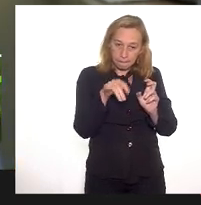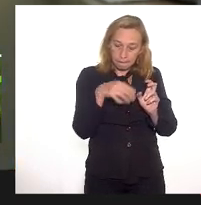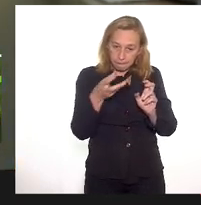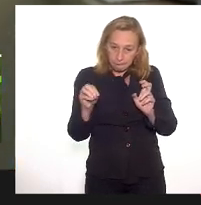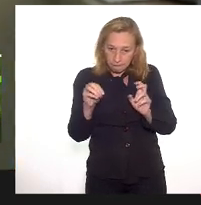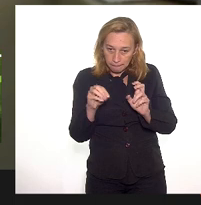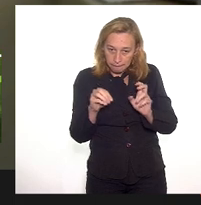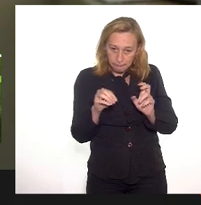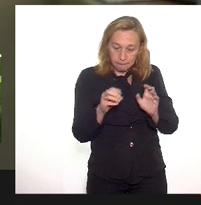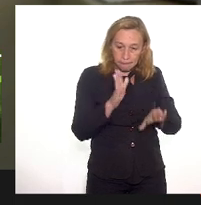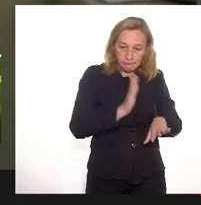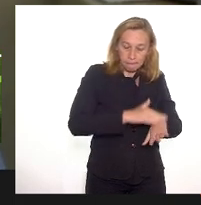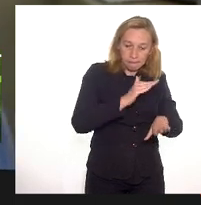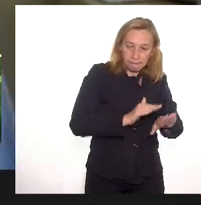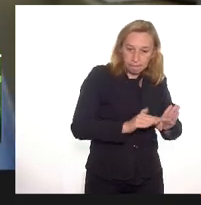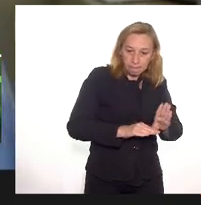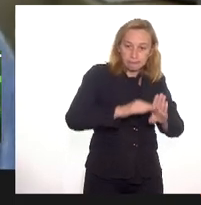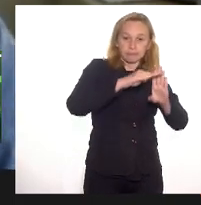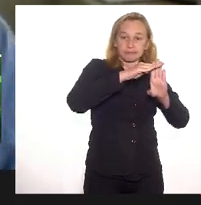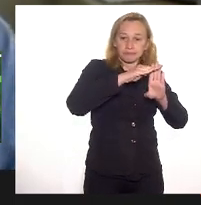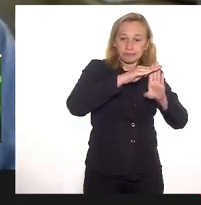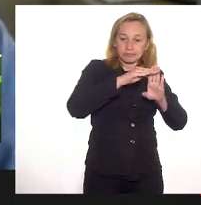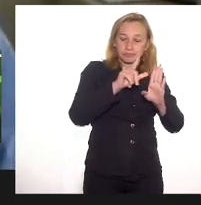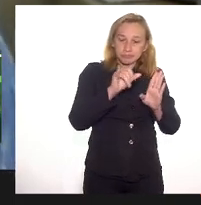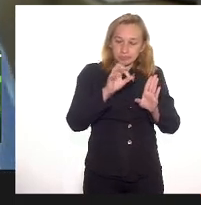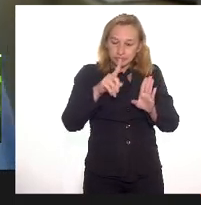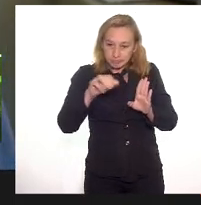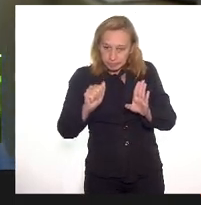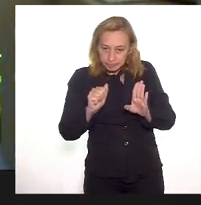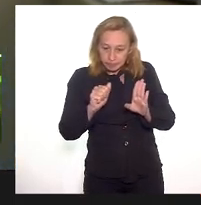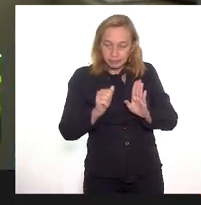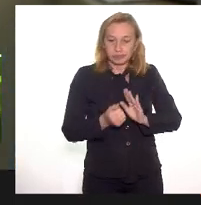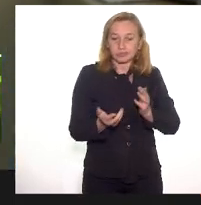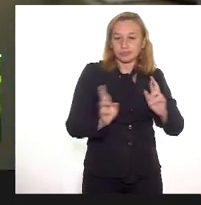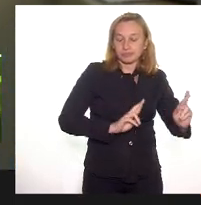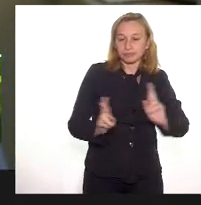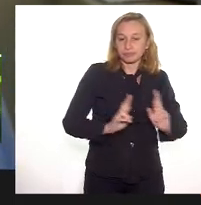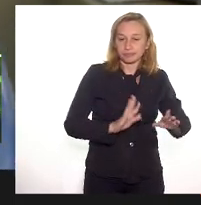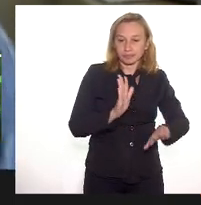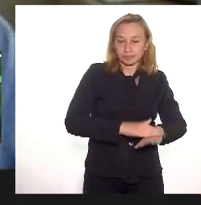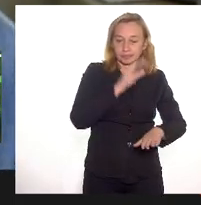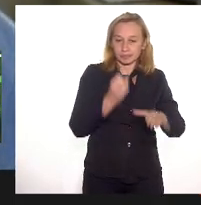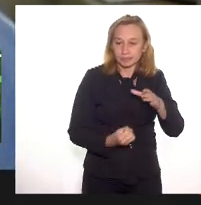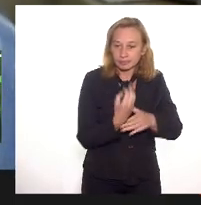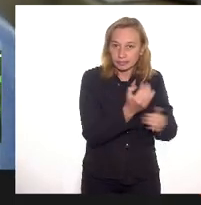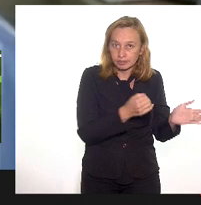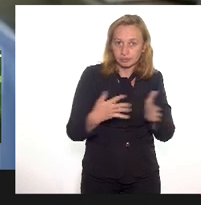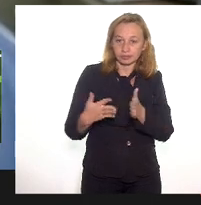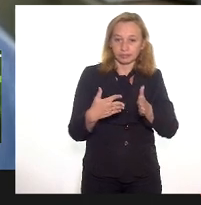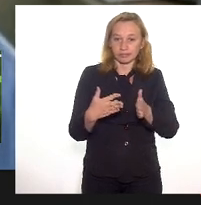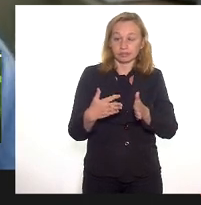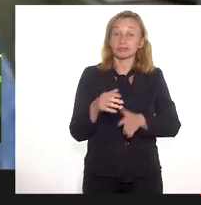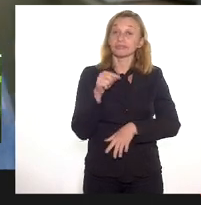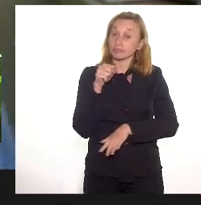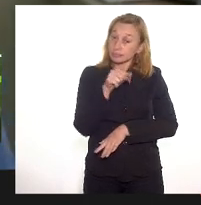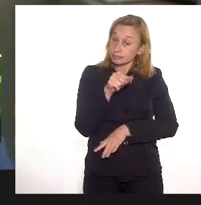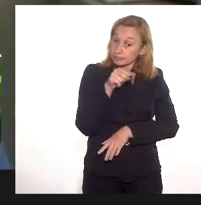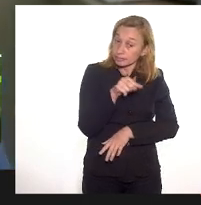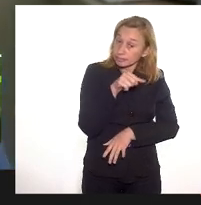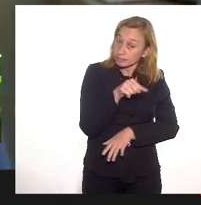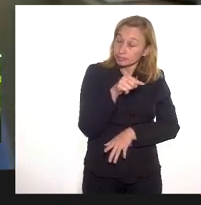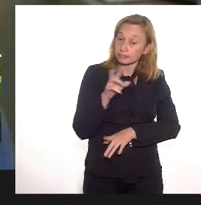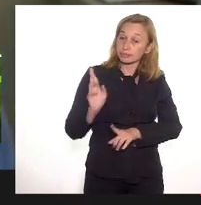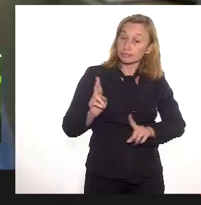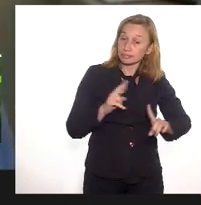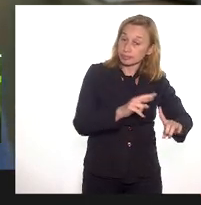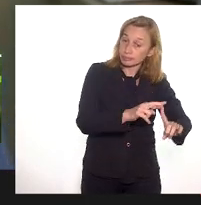maior percentual de alíquota em relação à maior produção. E foi a isso que se